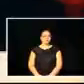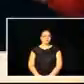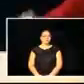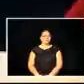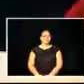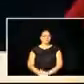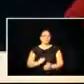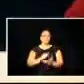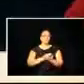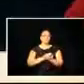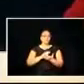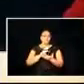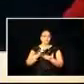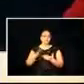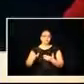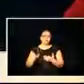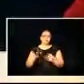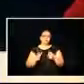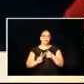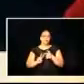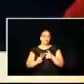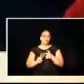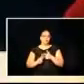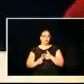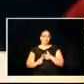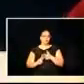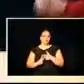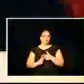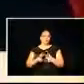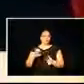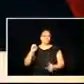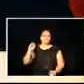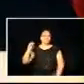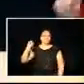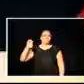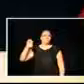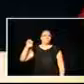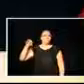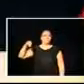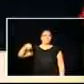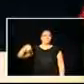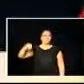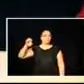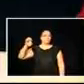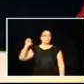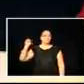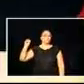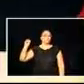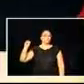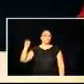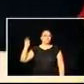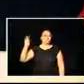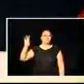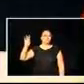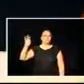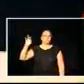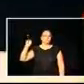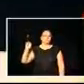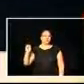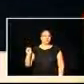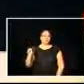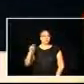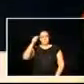caminhando para o segundo semestre do ano e o prefeito ainda não encaminhou o projeto de lei que